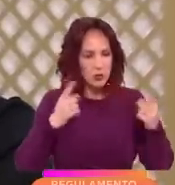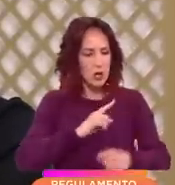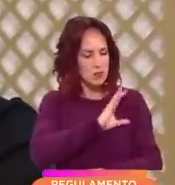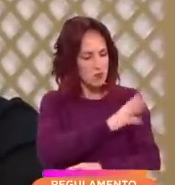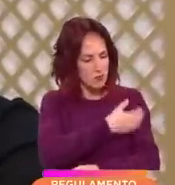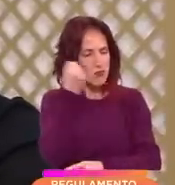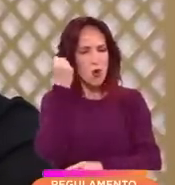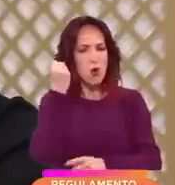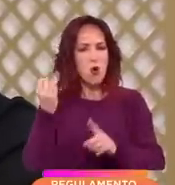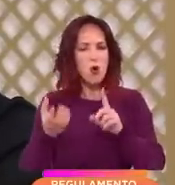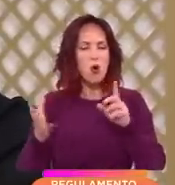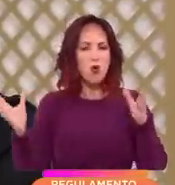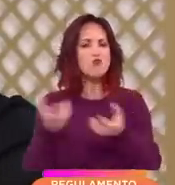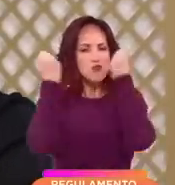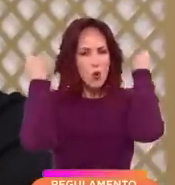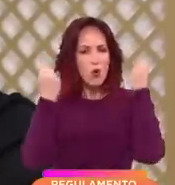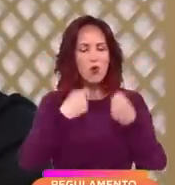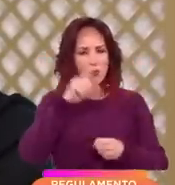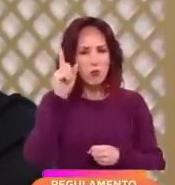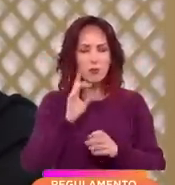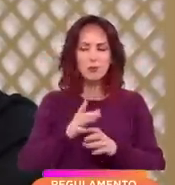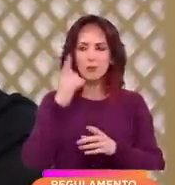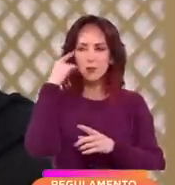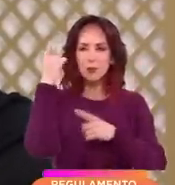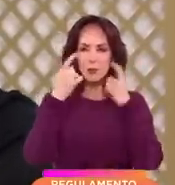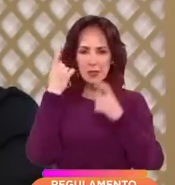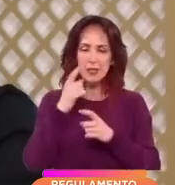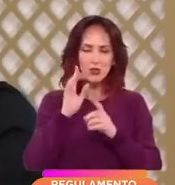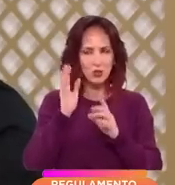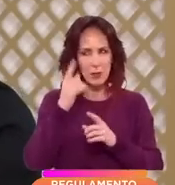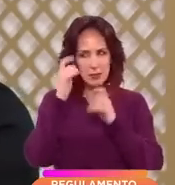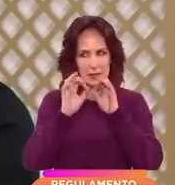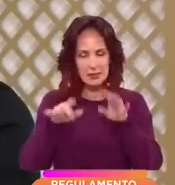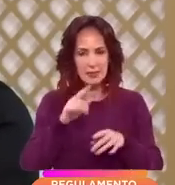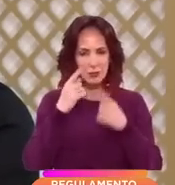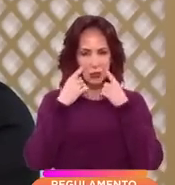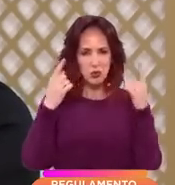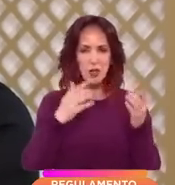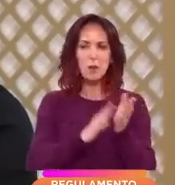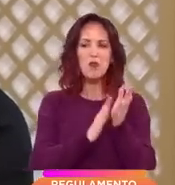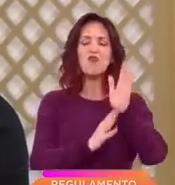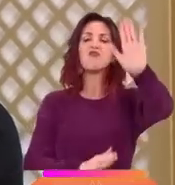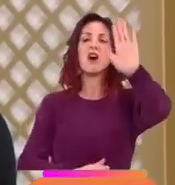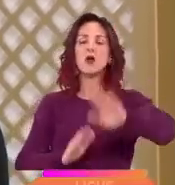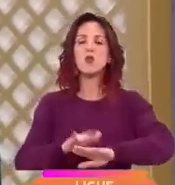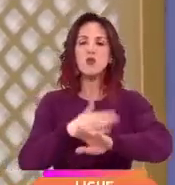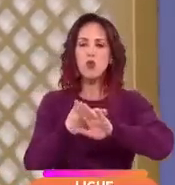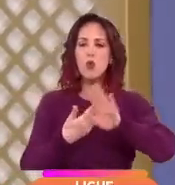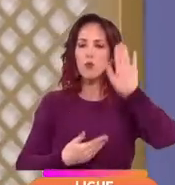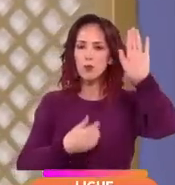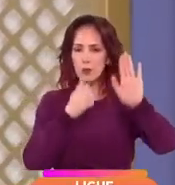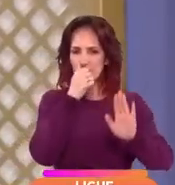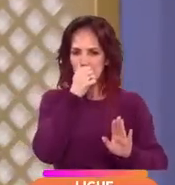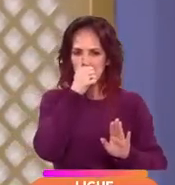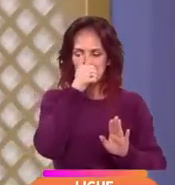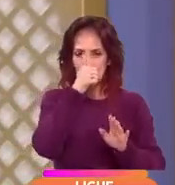Não, mas eu sempre fui assim em tudo. Eu já pensei que poderia ser um bocadinho por aí. Ou seja, agora tenho que afirmar. Achaste mais, tenho que provar. Tens que provar o dobro. É isso que